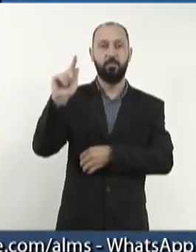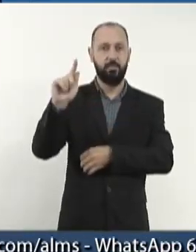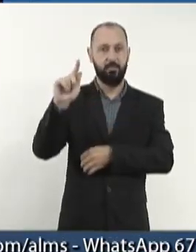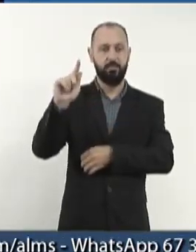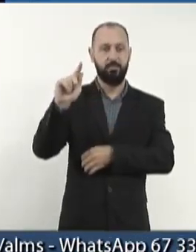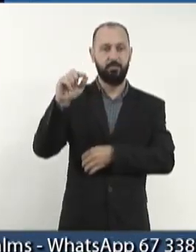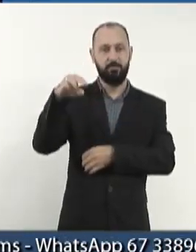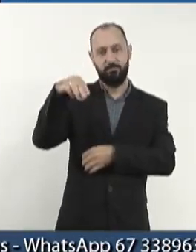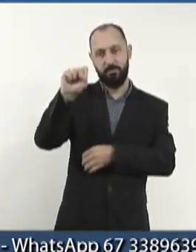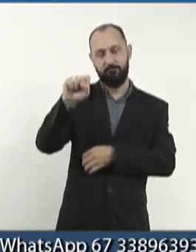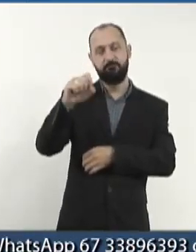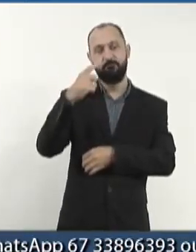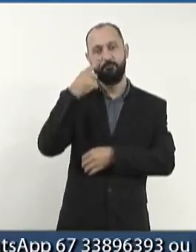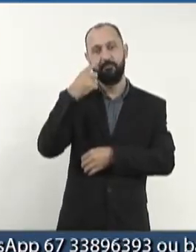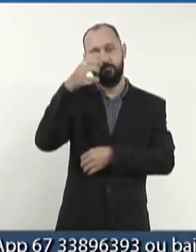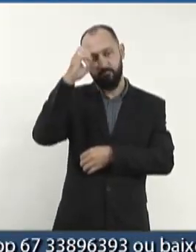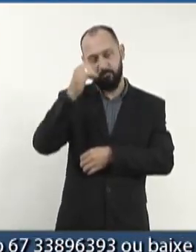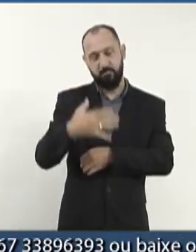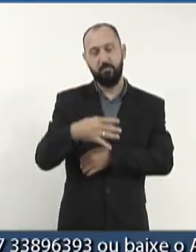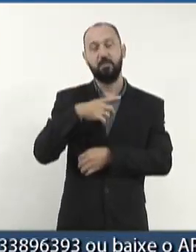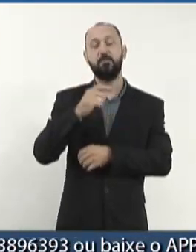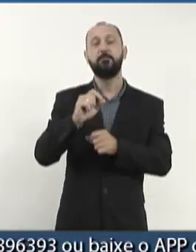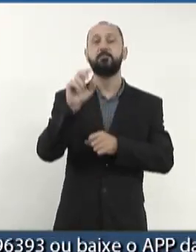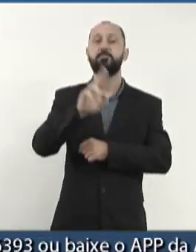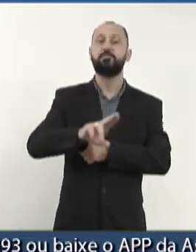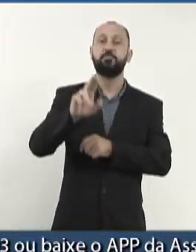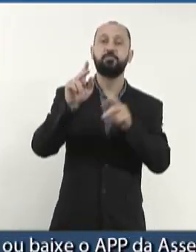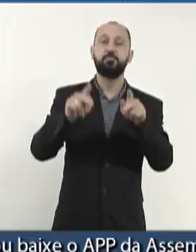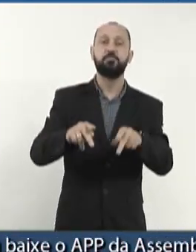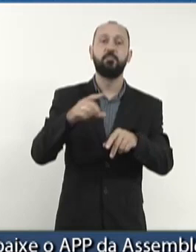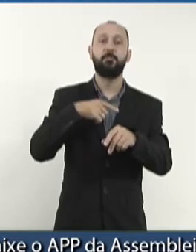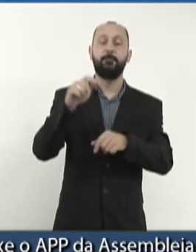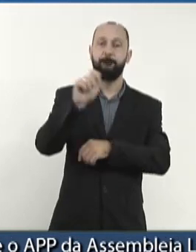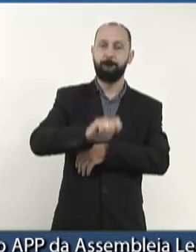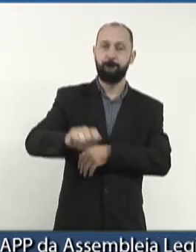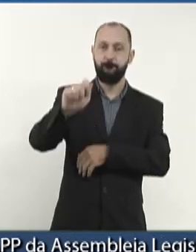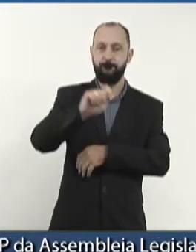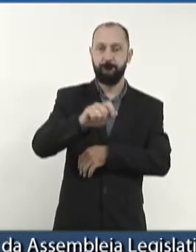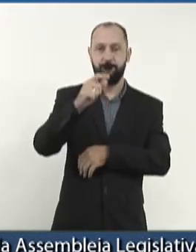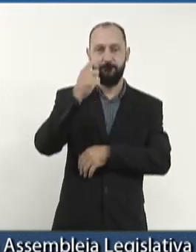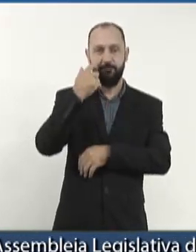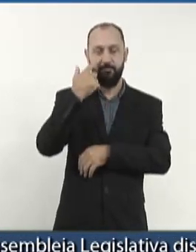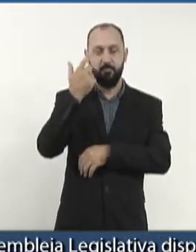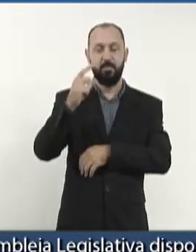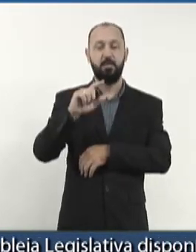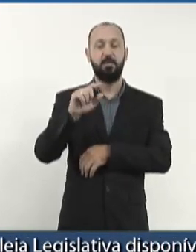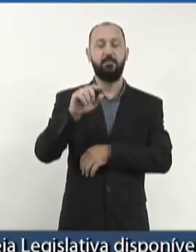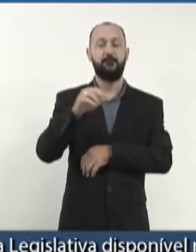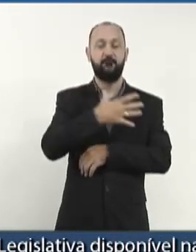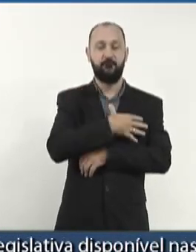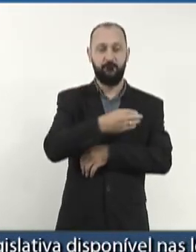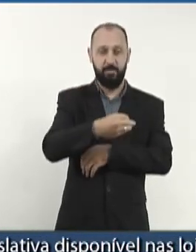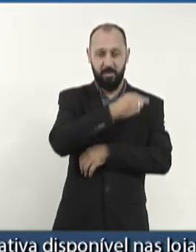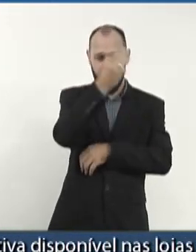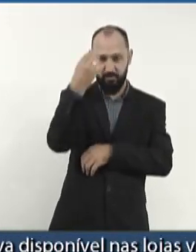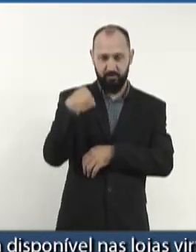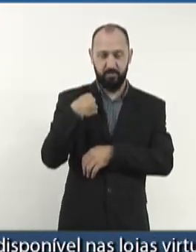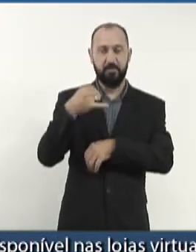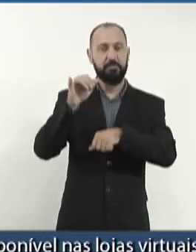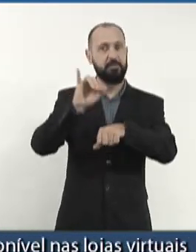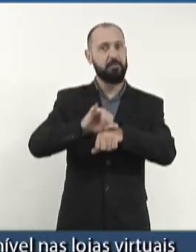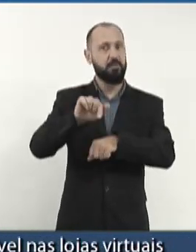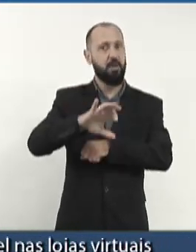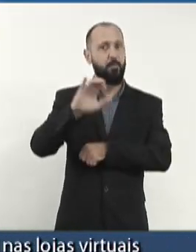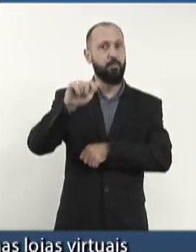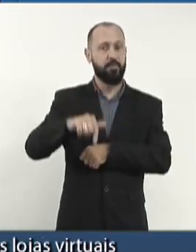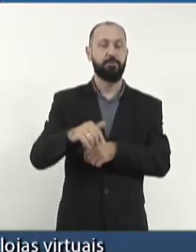MS. Fica declarada de utilidade pública estadual a Associação Redentorista Filhos de Maria, AFIM, com sede no município de